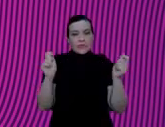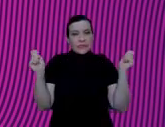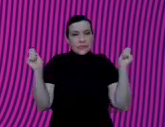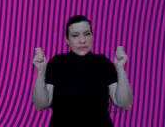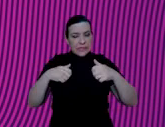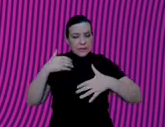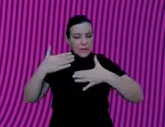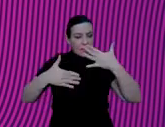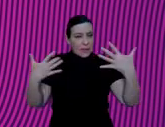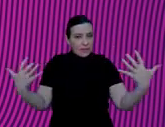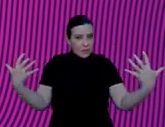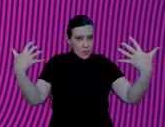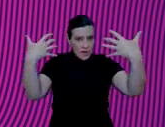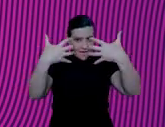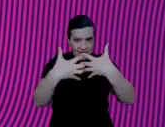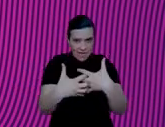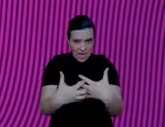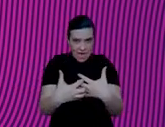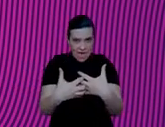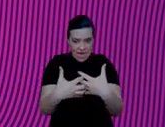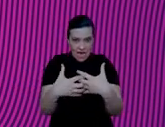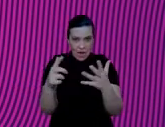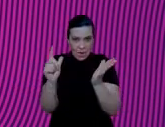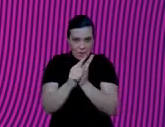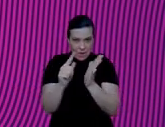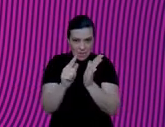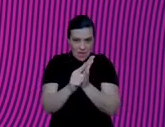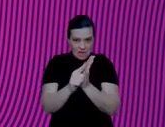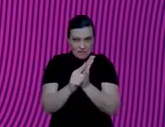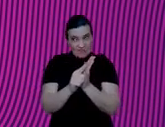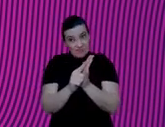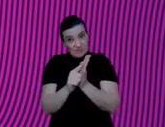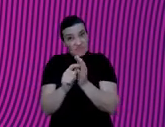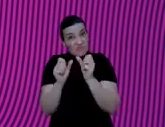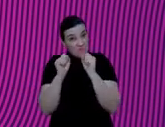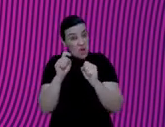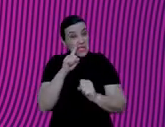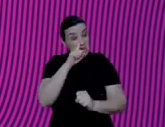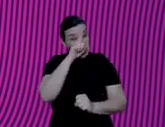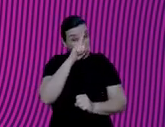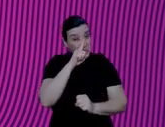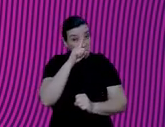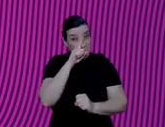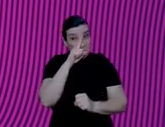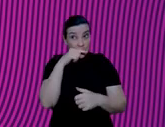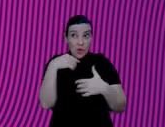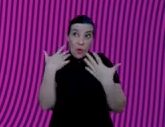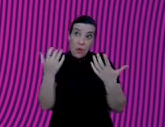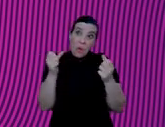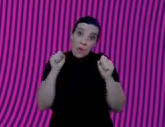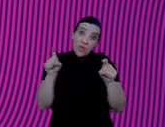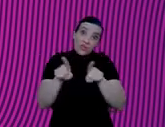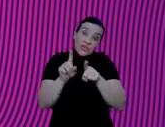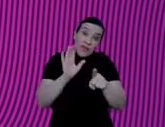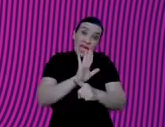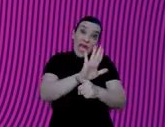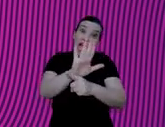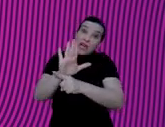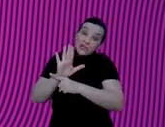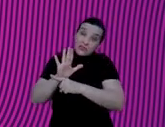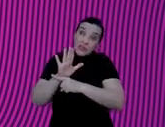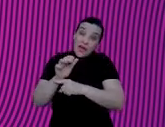prescrição, ela não seria uma arma para a gente enfrentar isso, ou pelo menos para ter um diagnóstico melhor e com esse diagnóstico ter